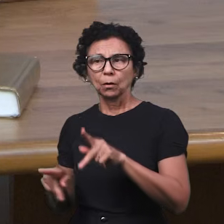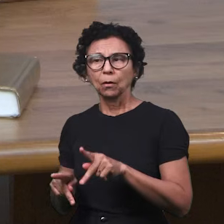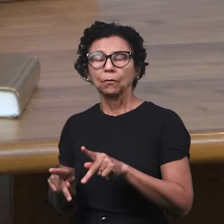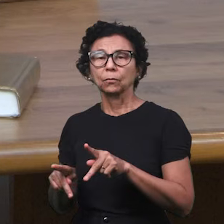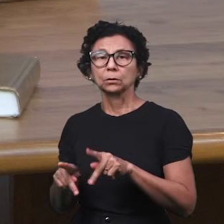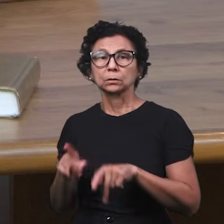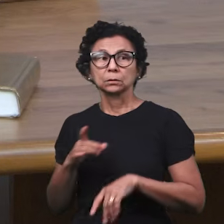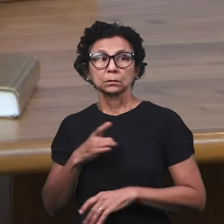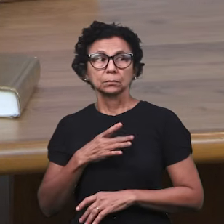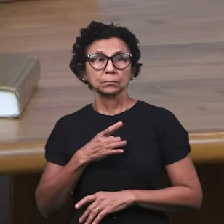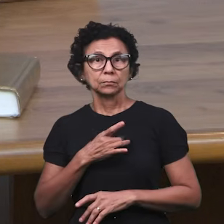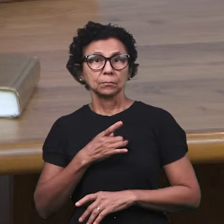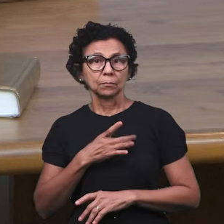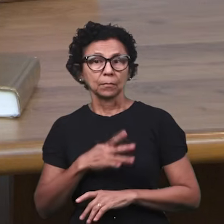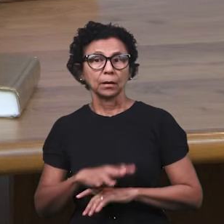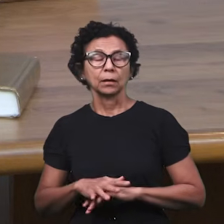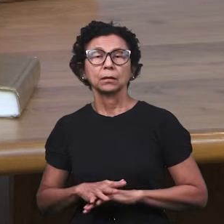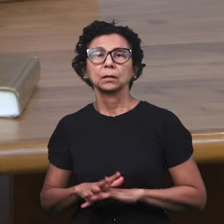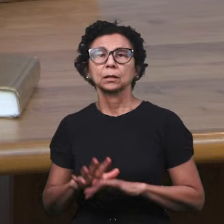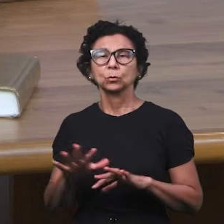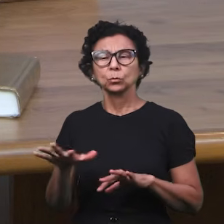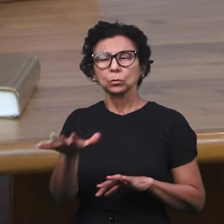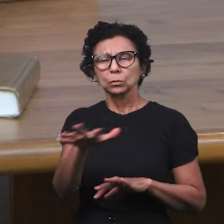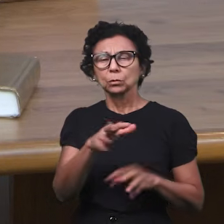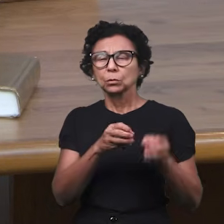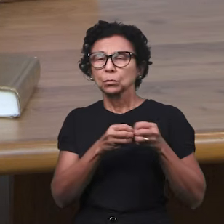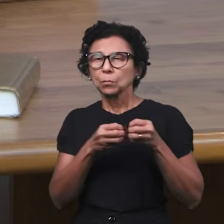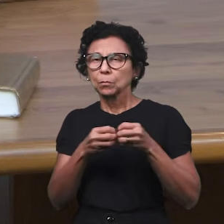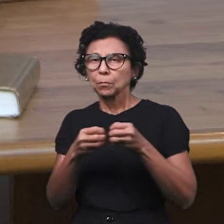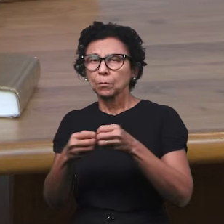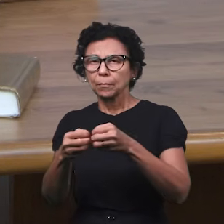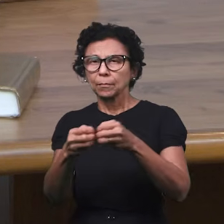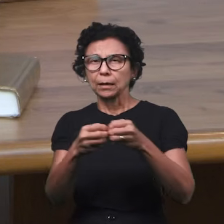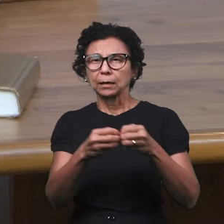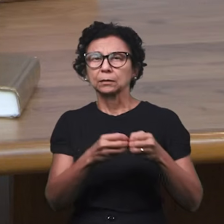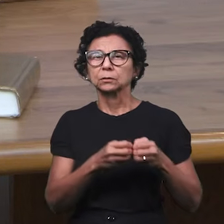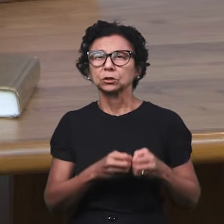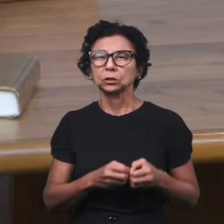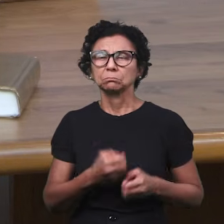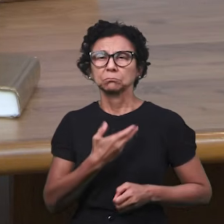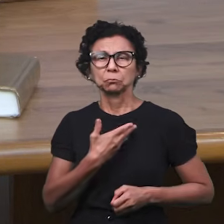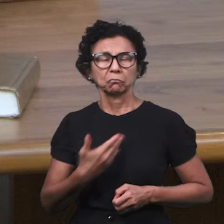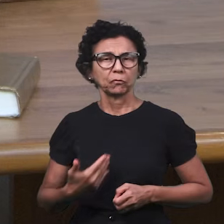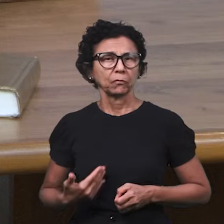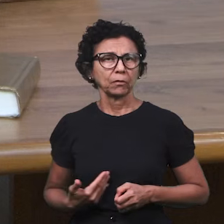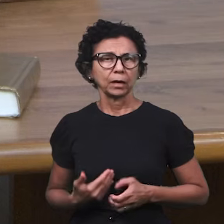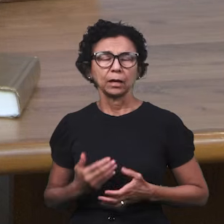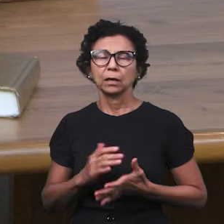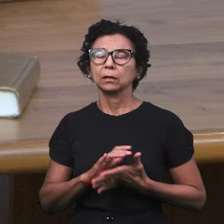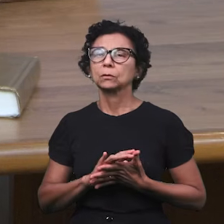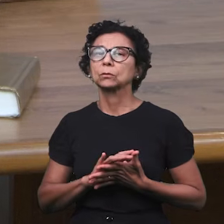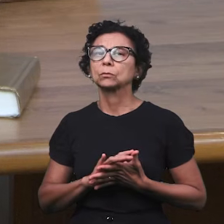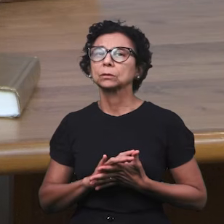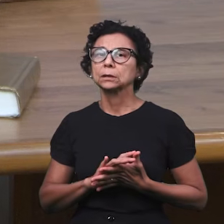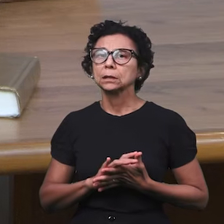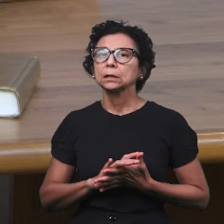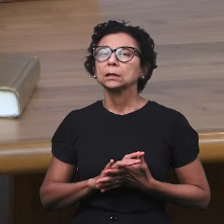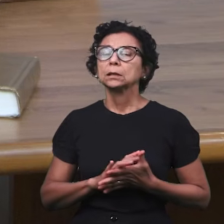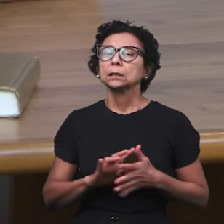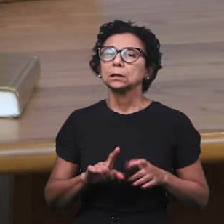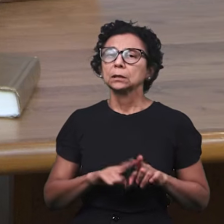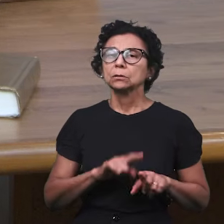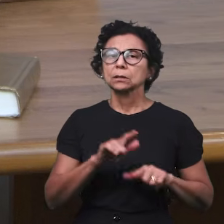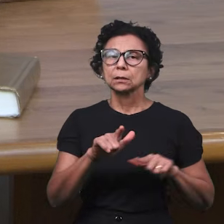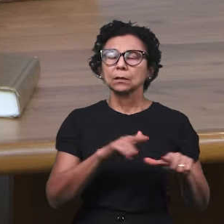E todos os maiorais das províncias, e os sátrapas, e os governadores, e os que faziam a obra do